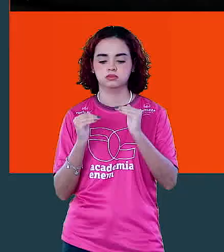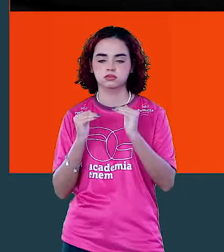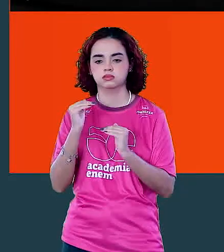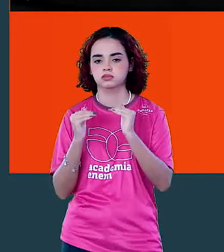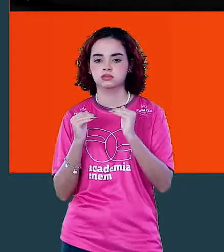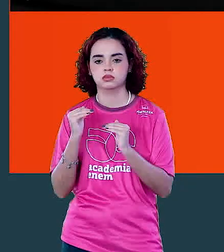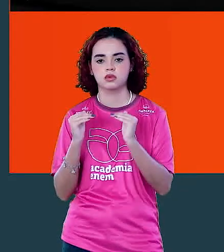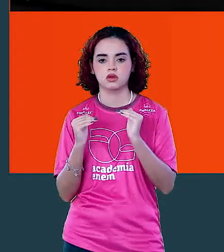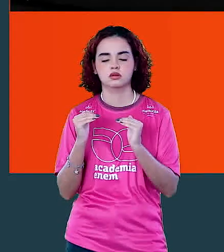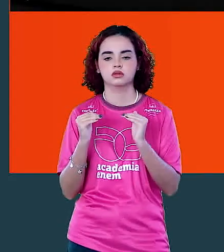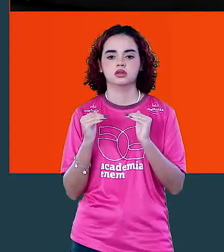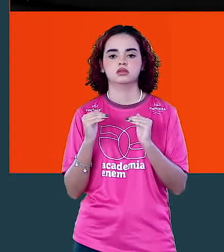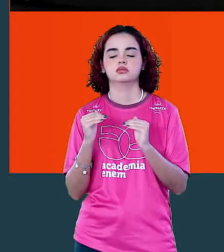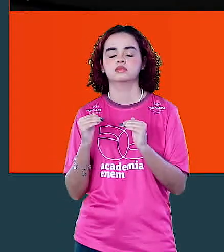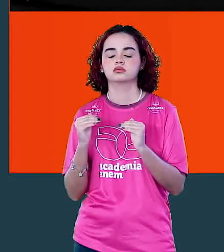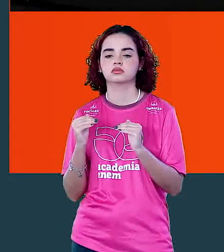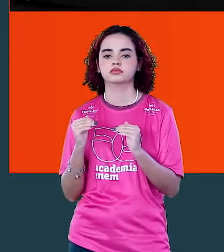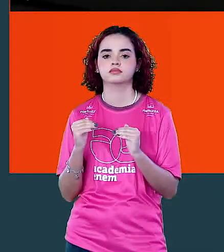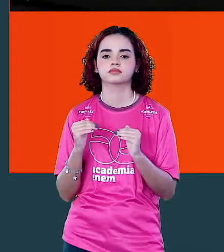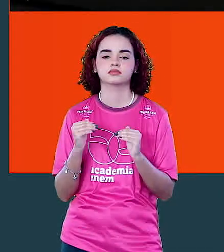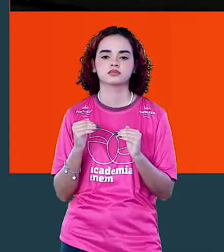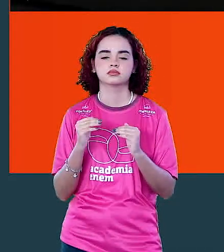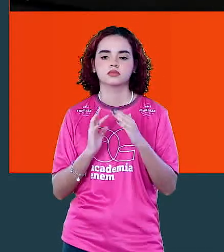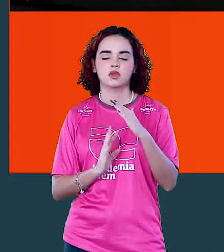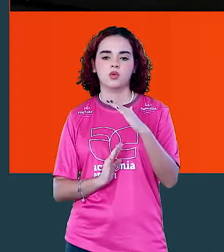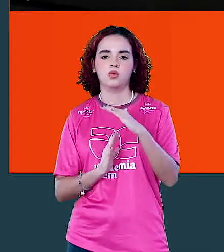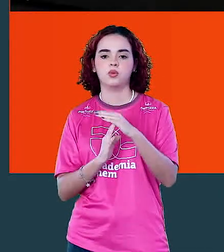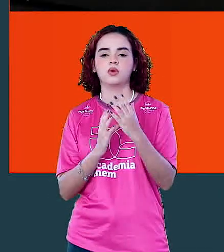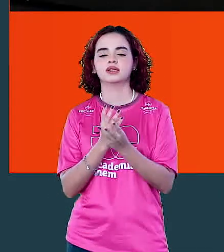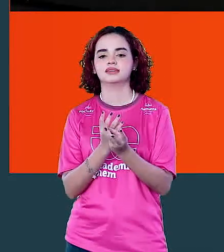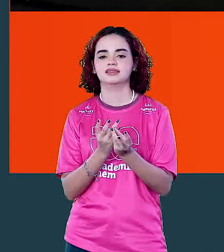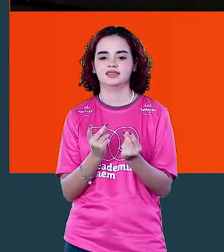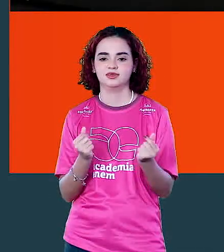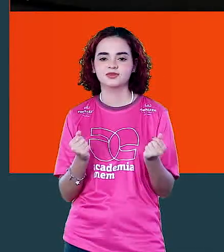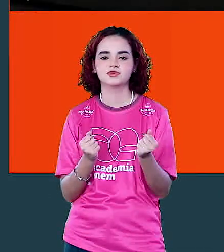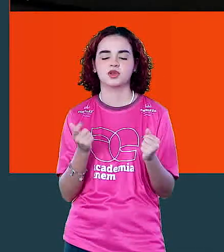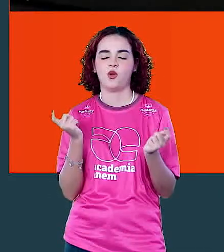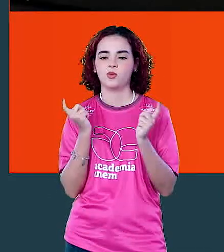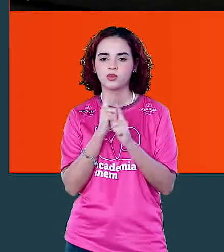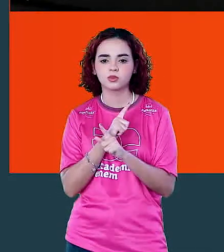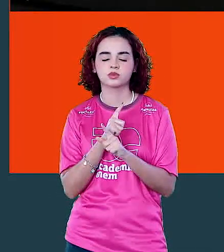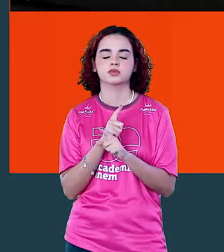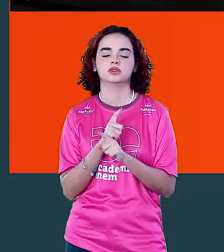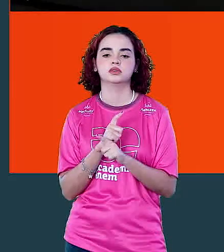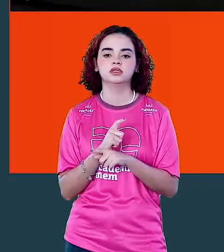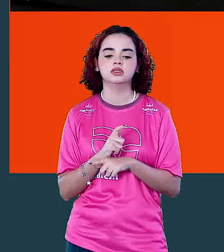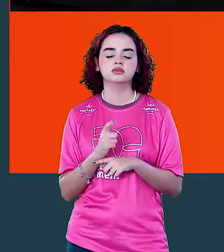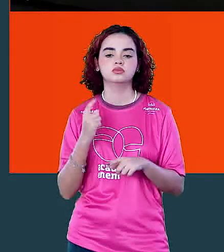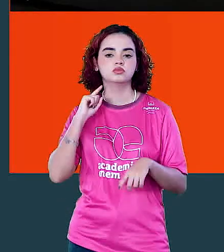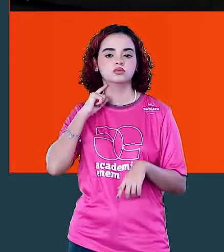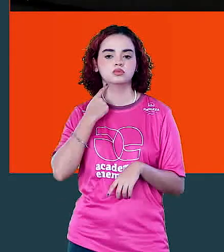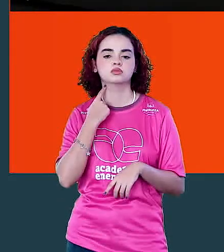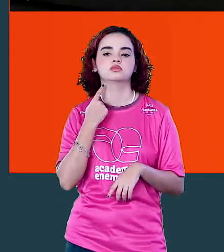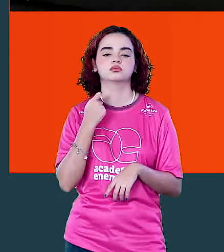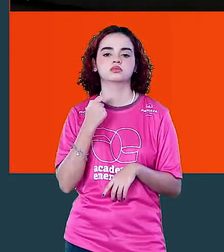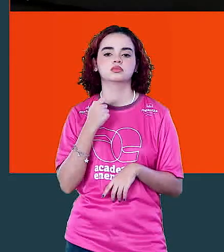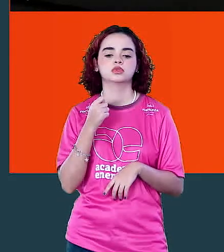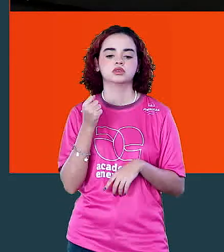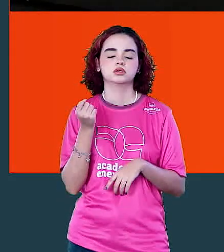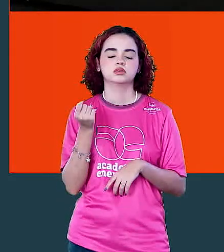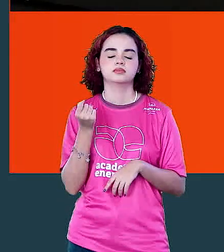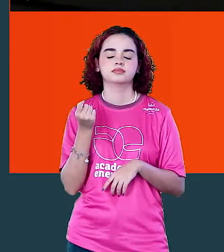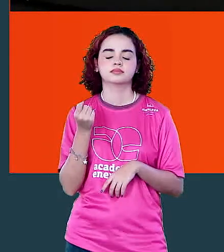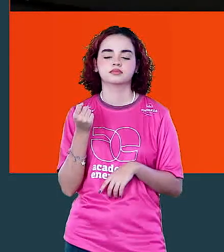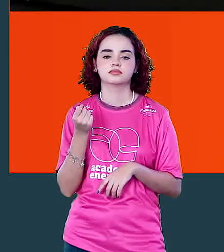a solubilidade, ou seja, a capacidade de se dissolver, desses tipos de poluentes e sua concentração